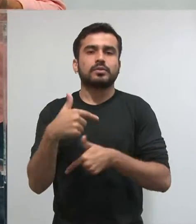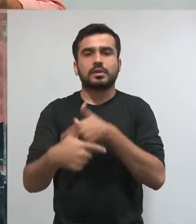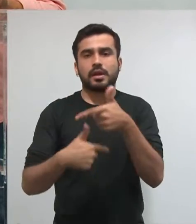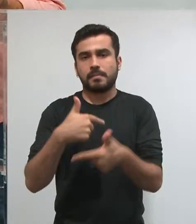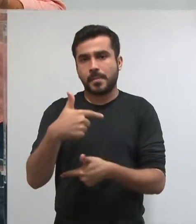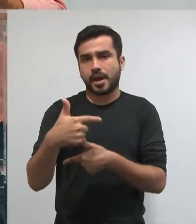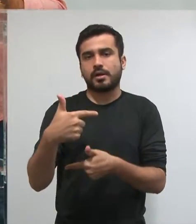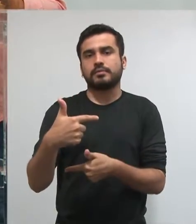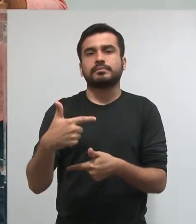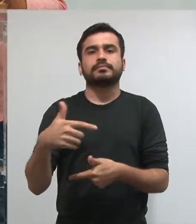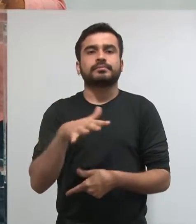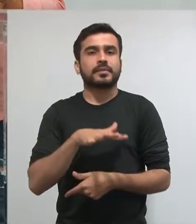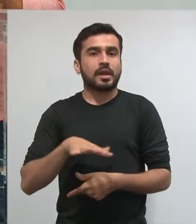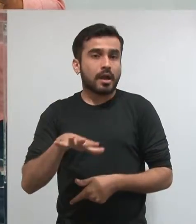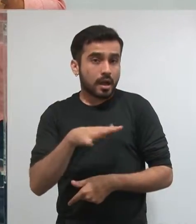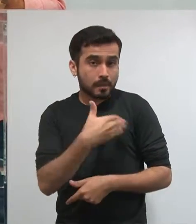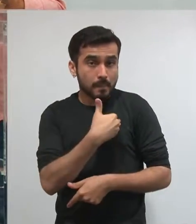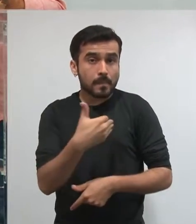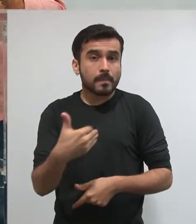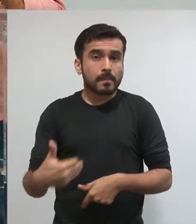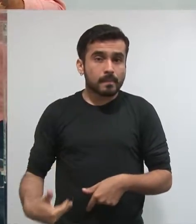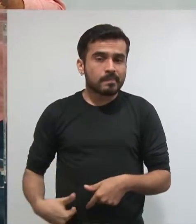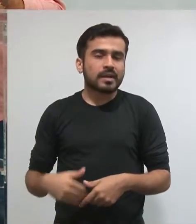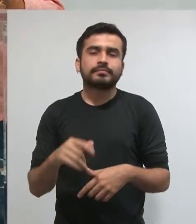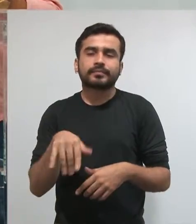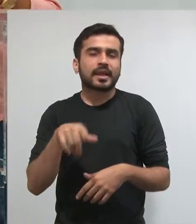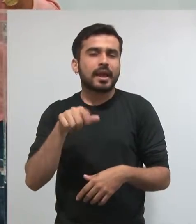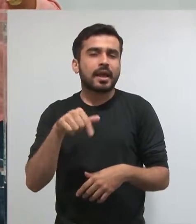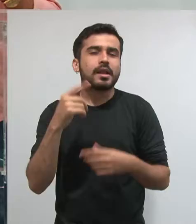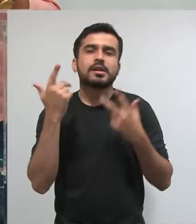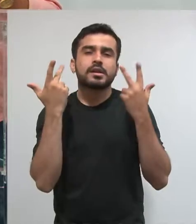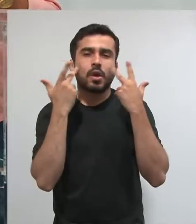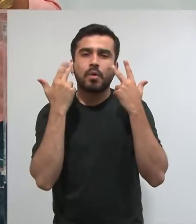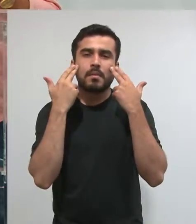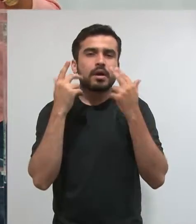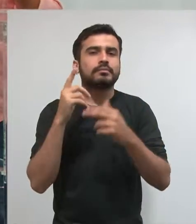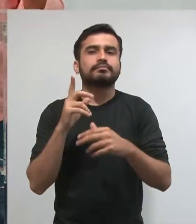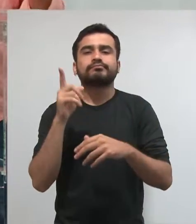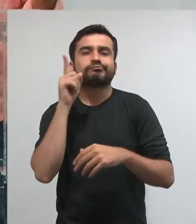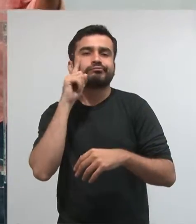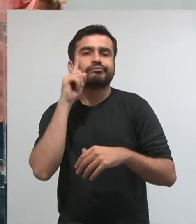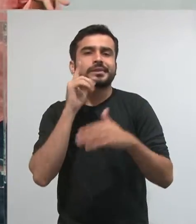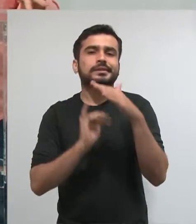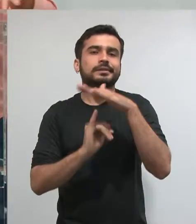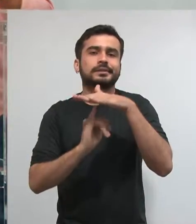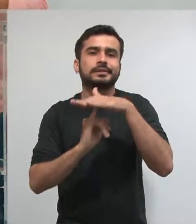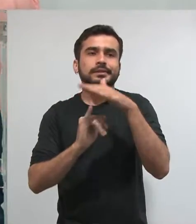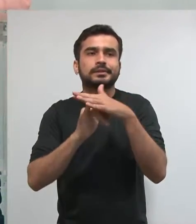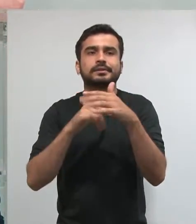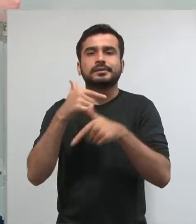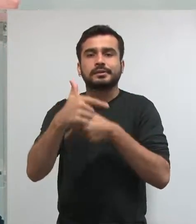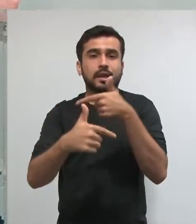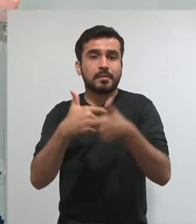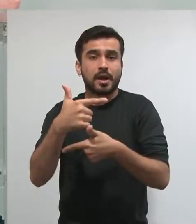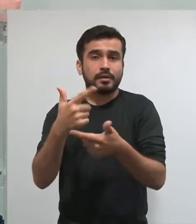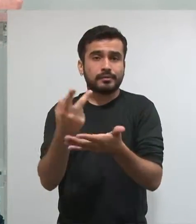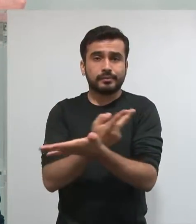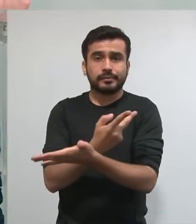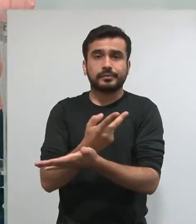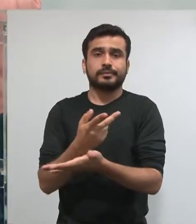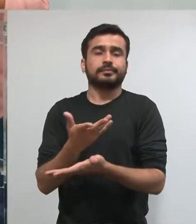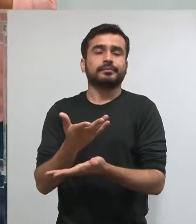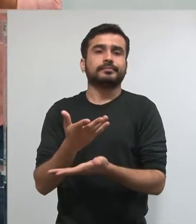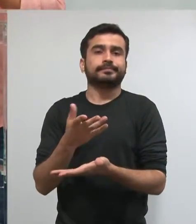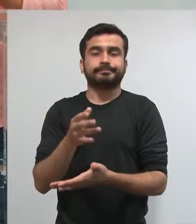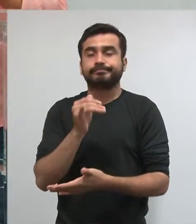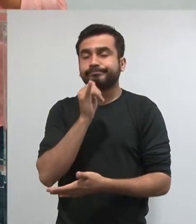órgãos públicos. É muito comum a gente ver no dia a dia das instituições os trabalhos sendo realizados